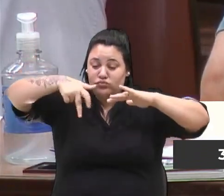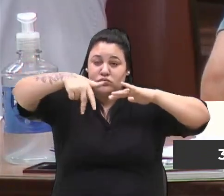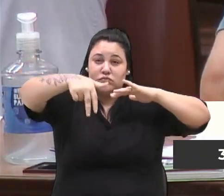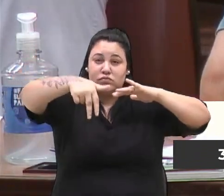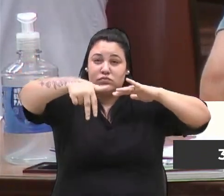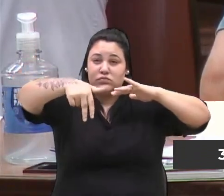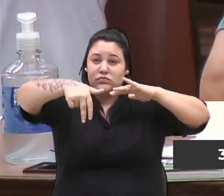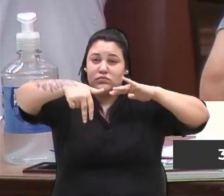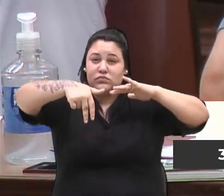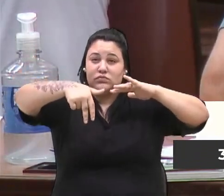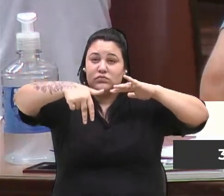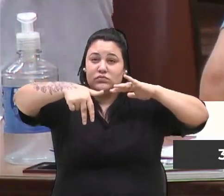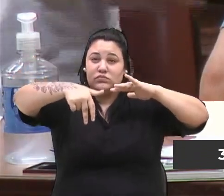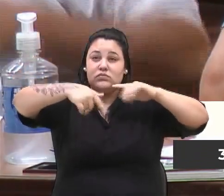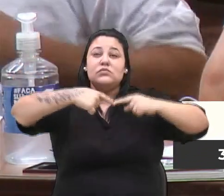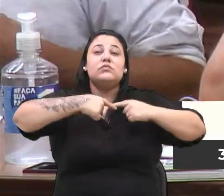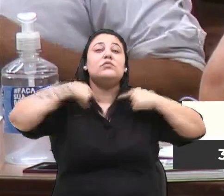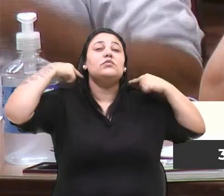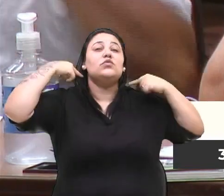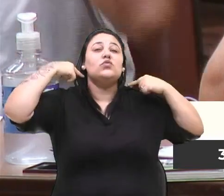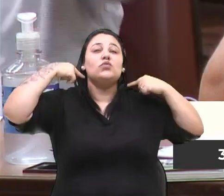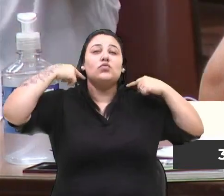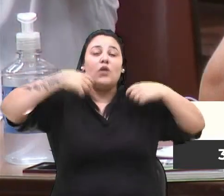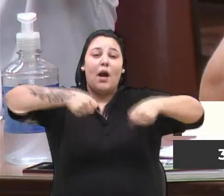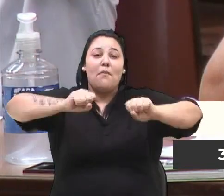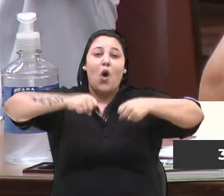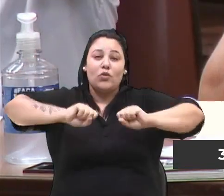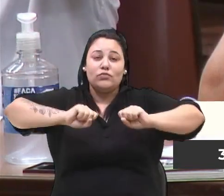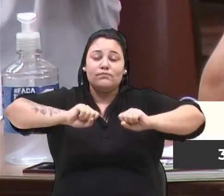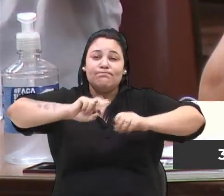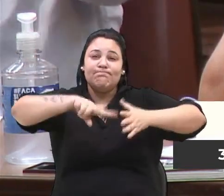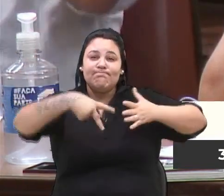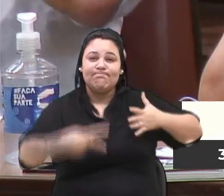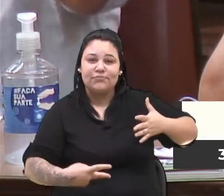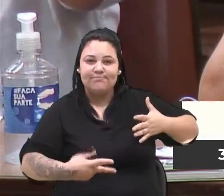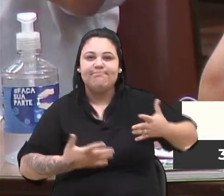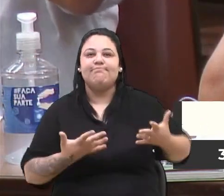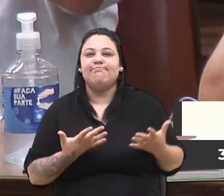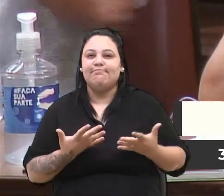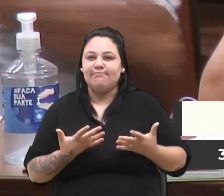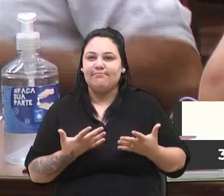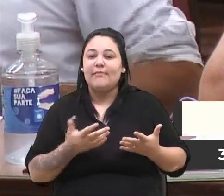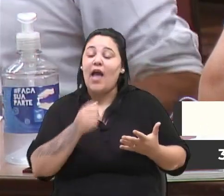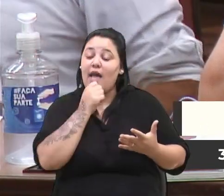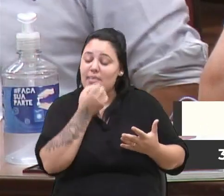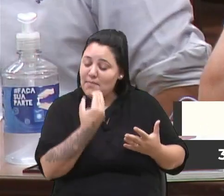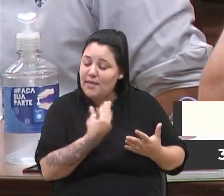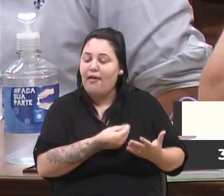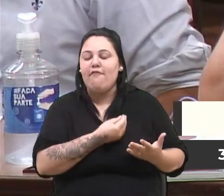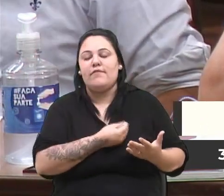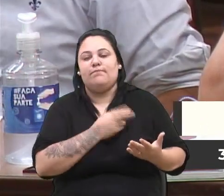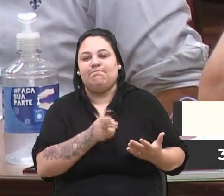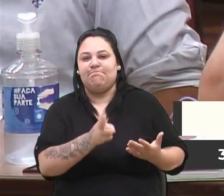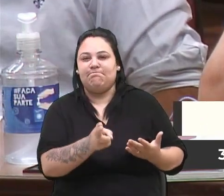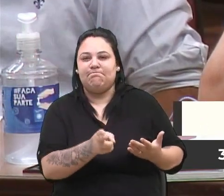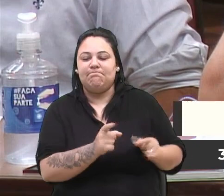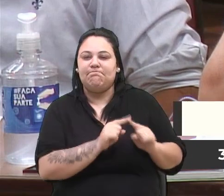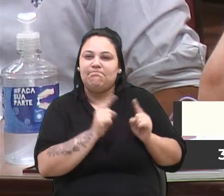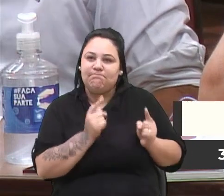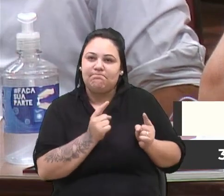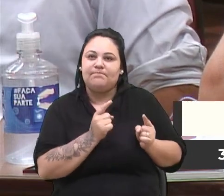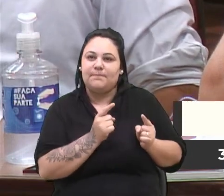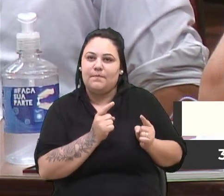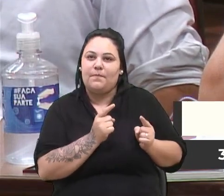e passou aqui no pescoço dele, ele caiu com a moto, estragou tudo. Morreu, ainda bem que ele está vivo. Mas que se façam